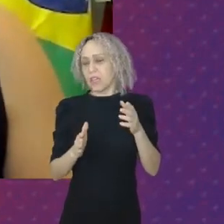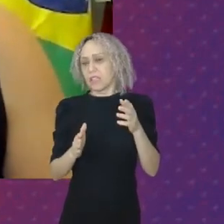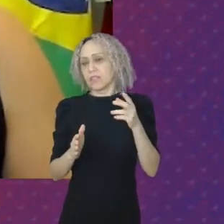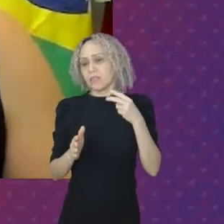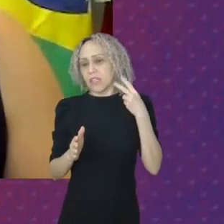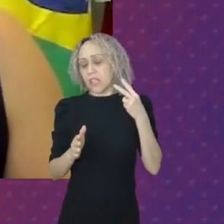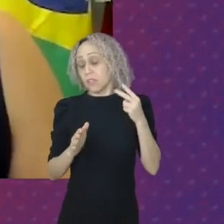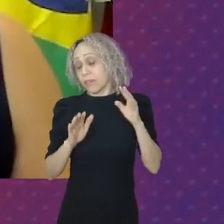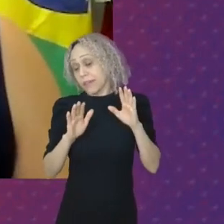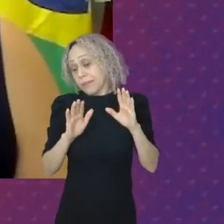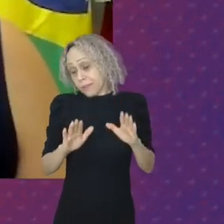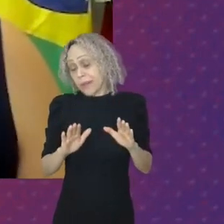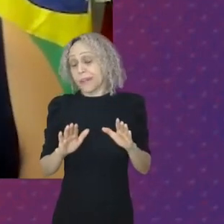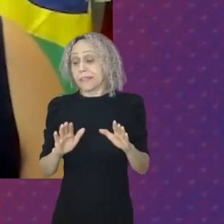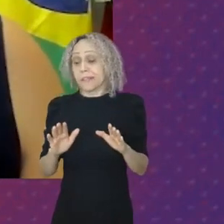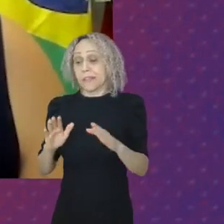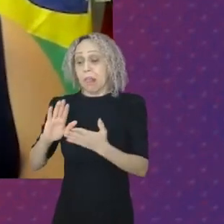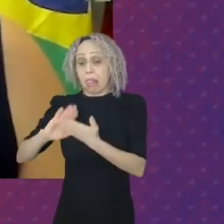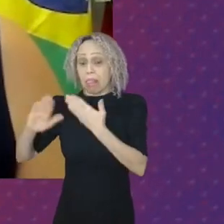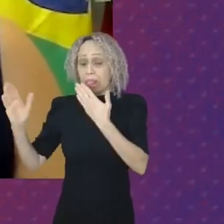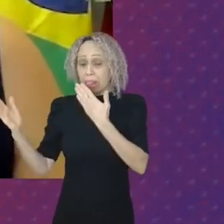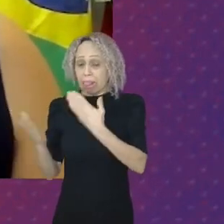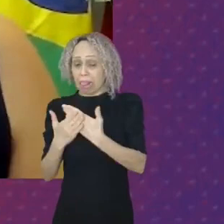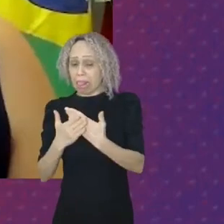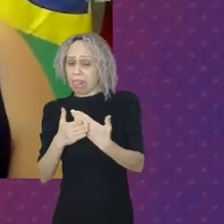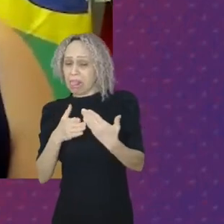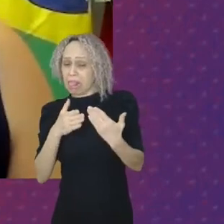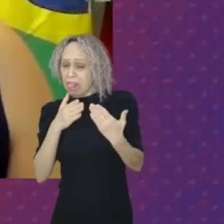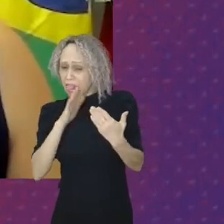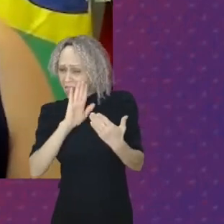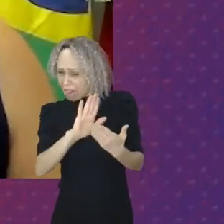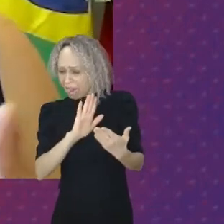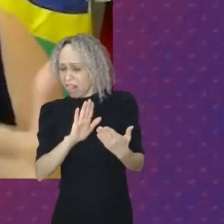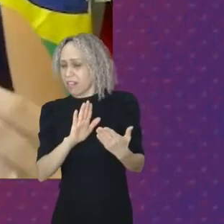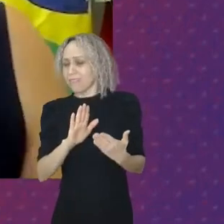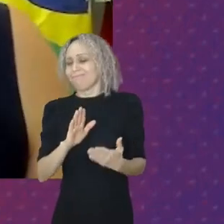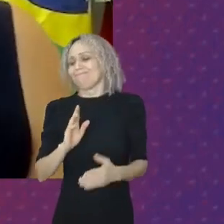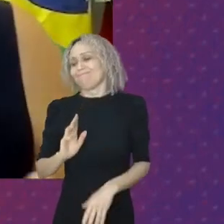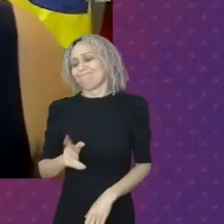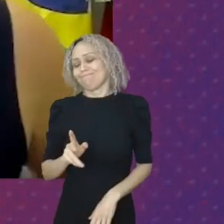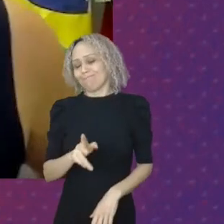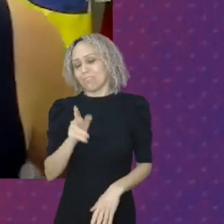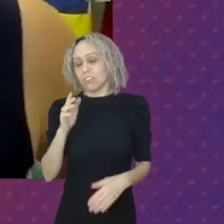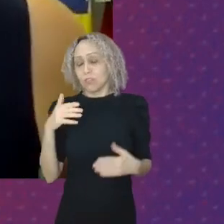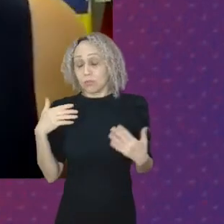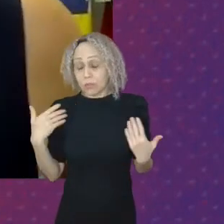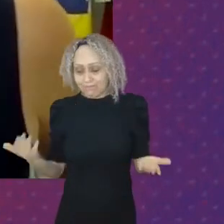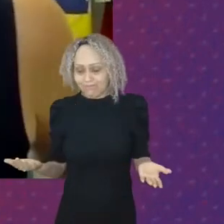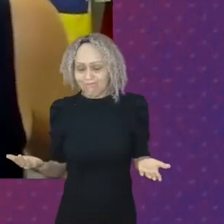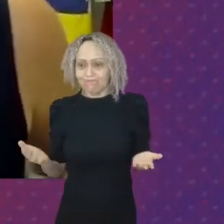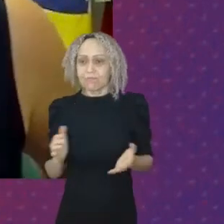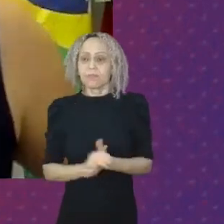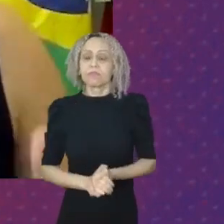para que a gente possa deixar nesse 8 de março uma mensagem positiva e não